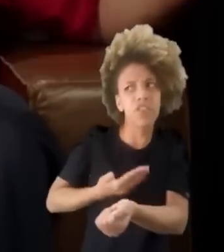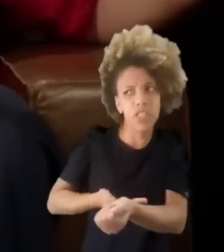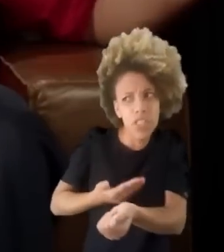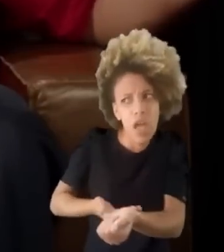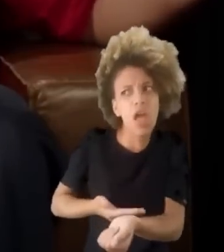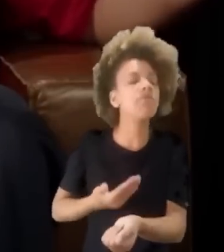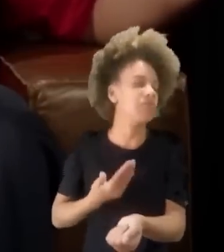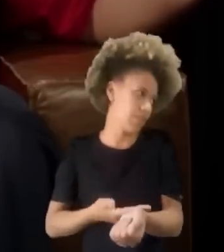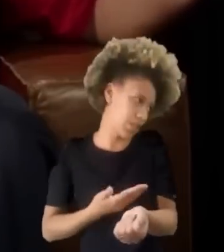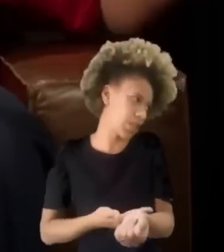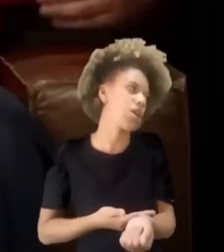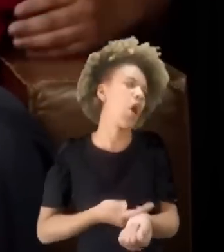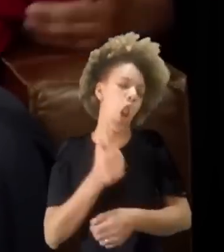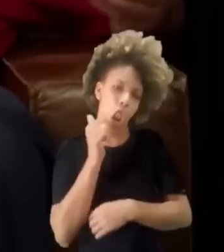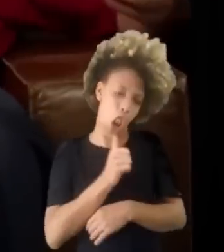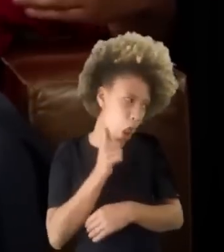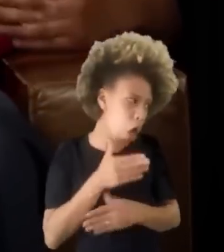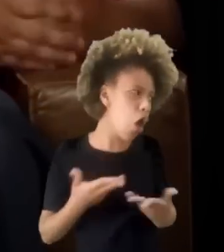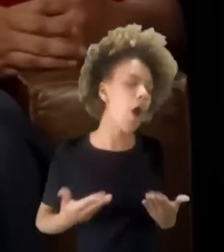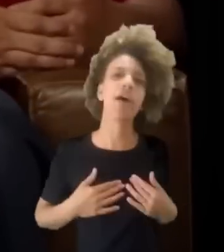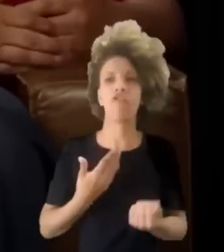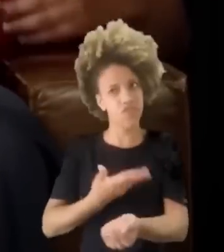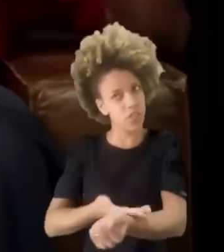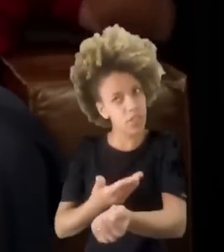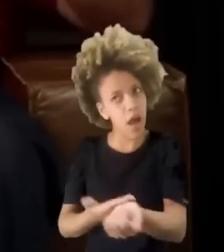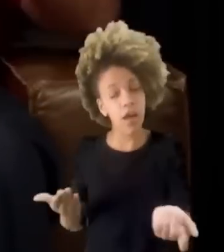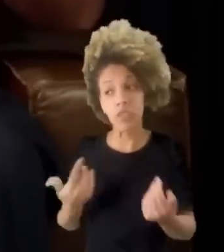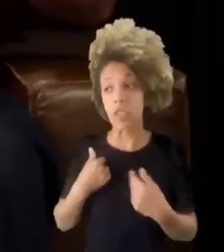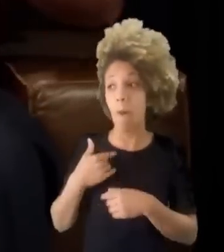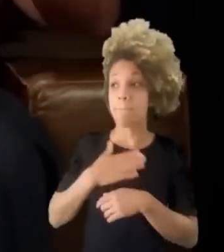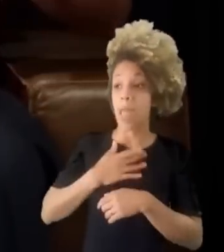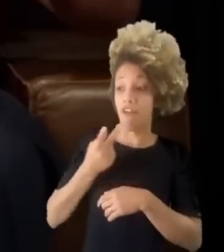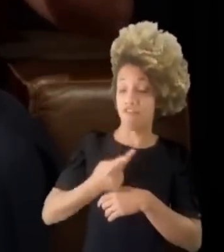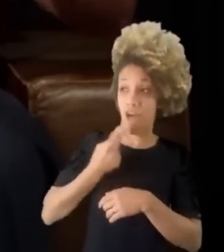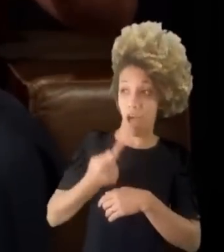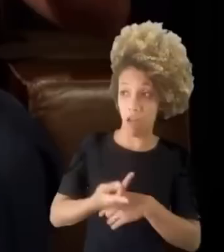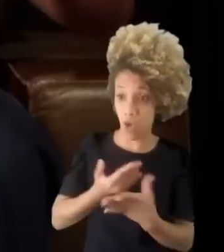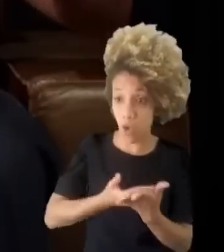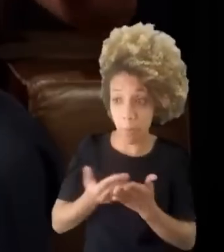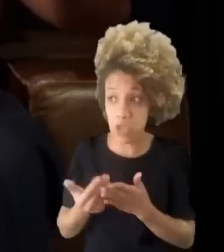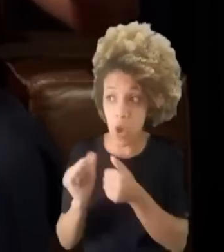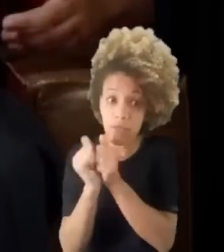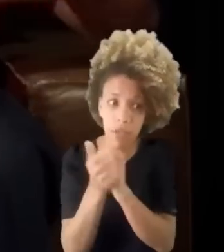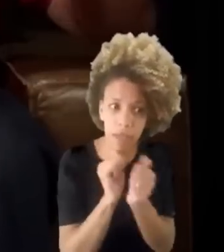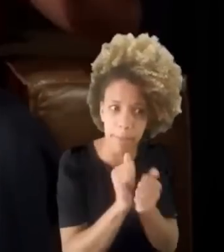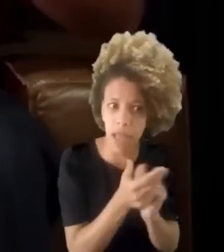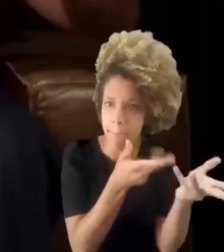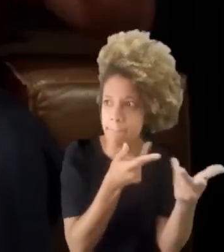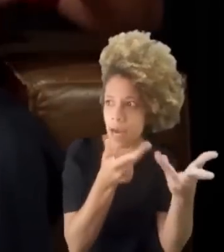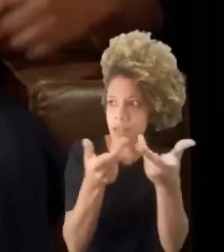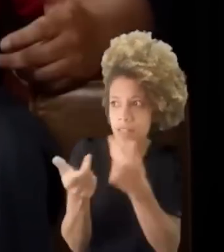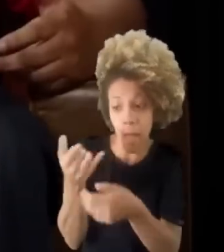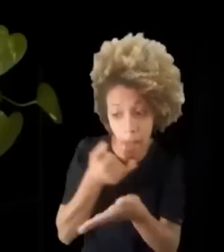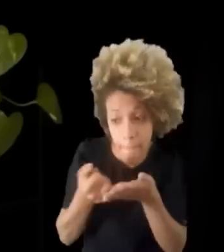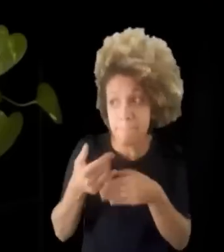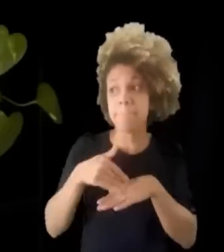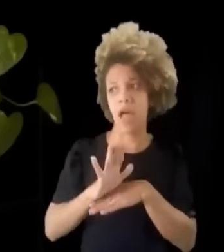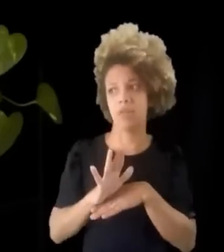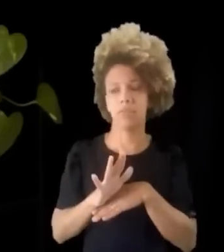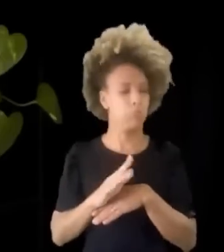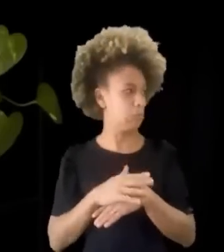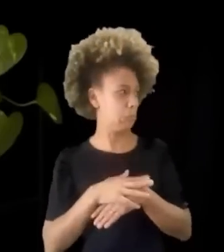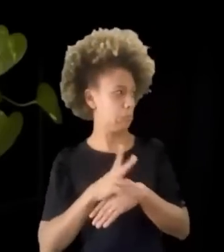House irmão tava viciado Então o meu discurso começou a se adaptar para receber mais essa cocaína